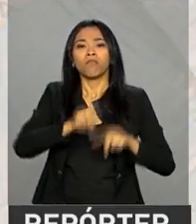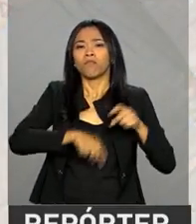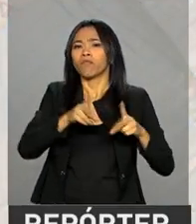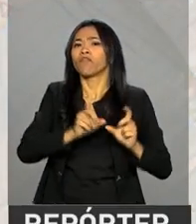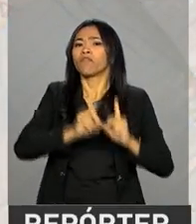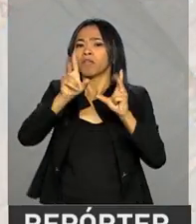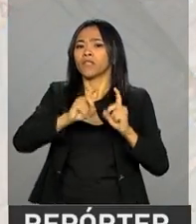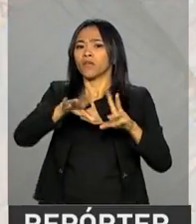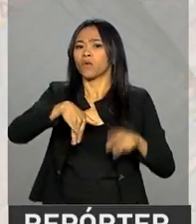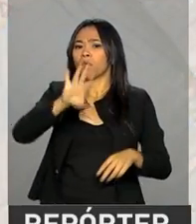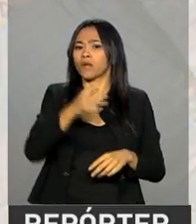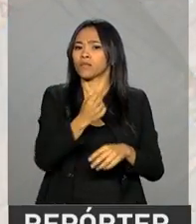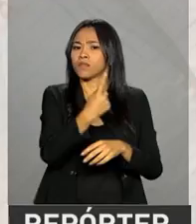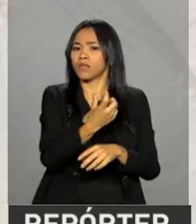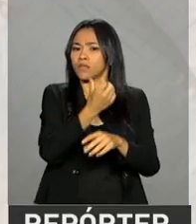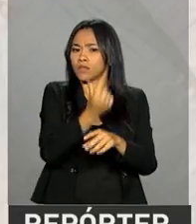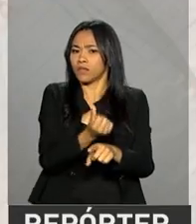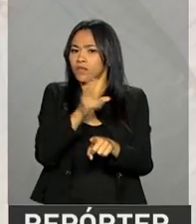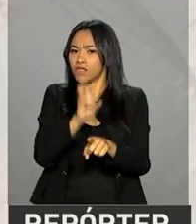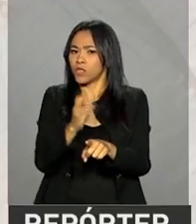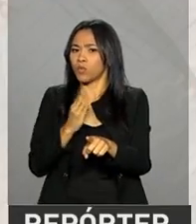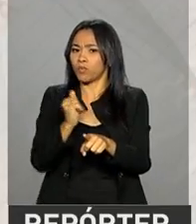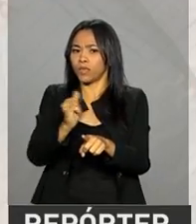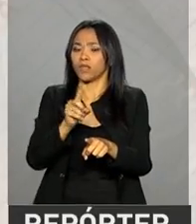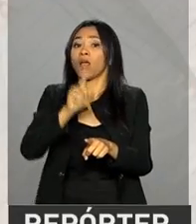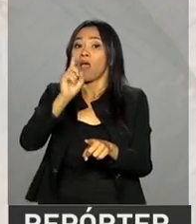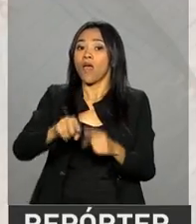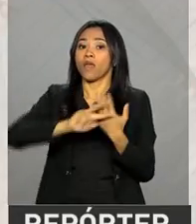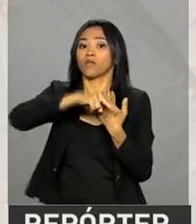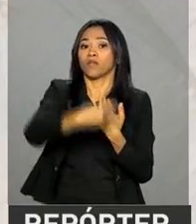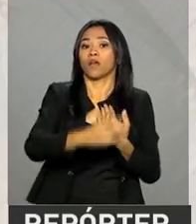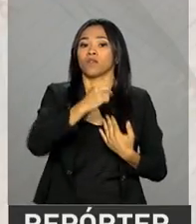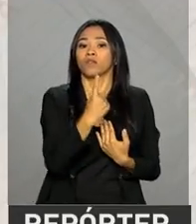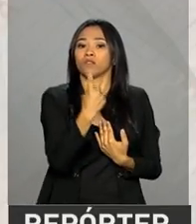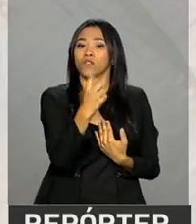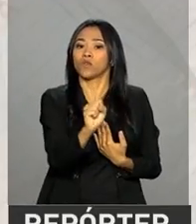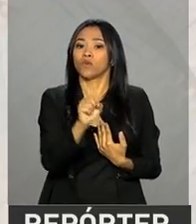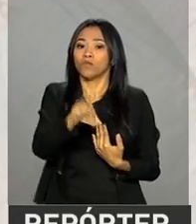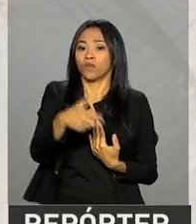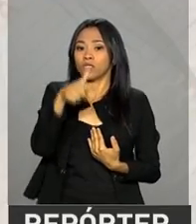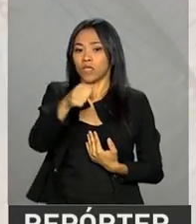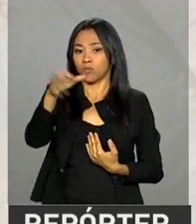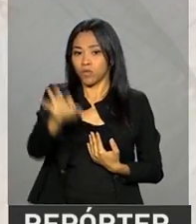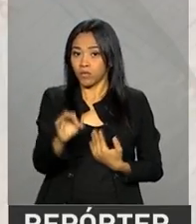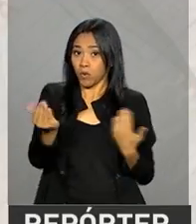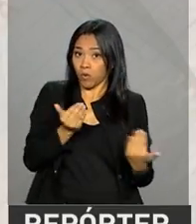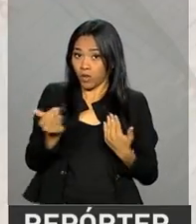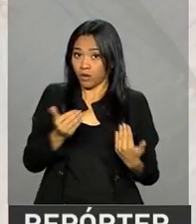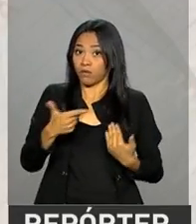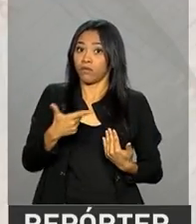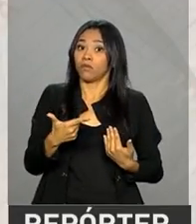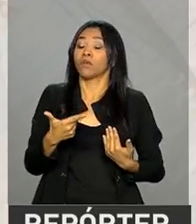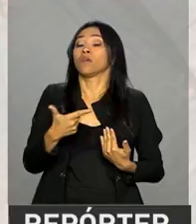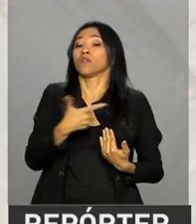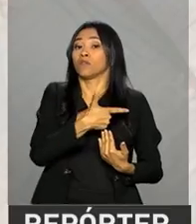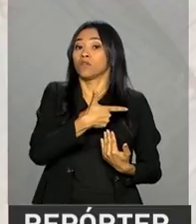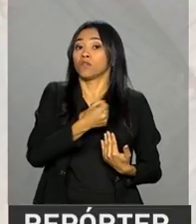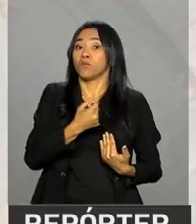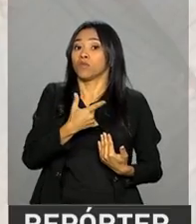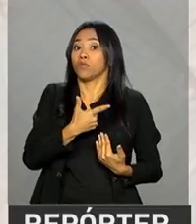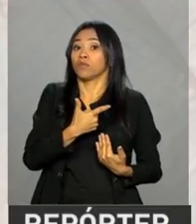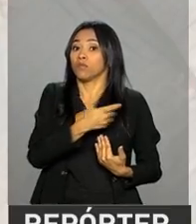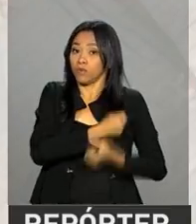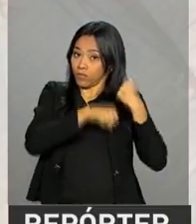bilhões de dólares resultado 18,7 por cento maior que em 2016 já as